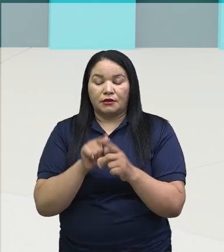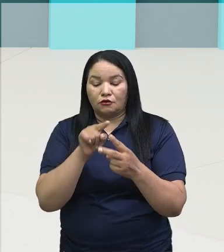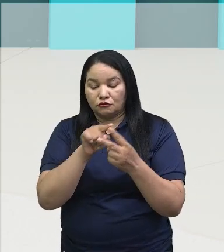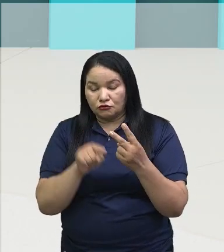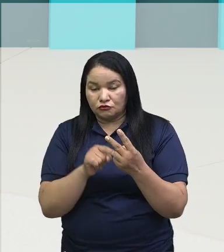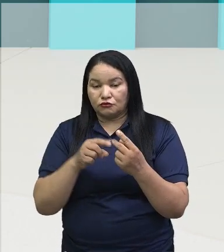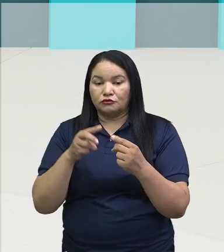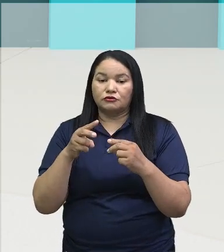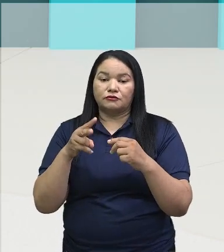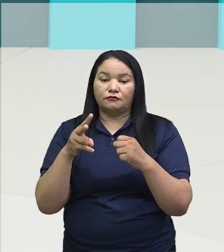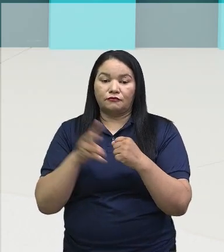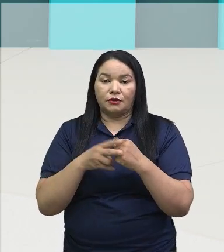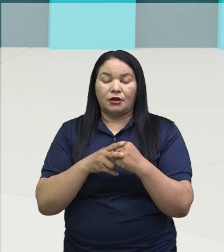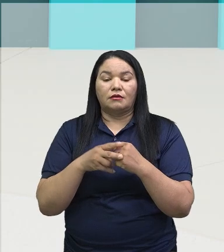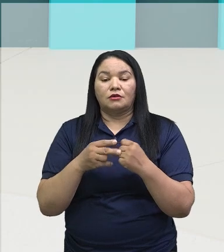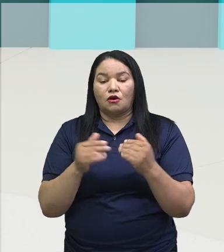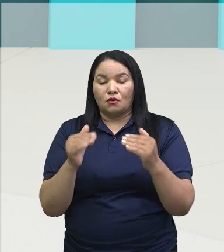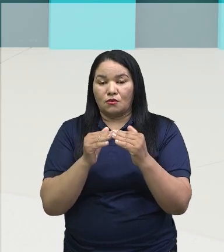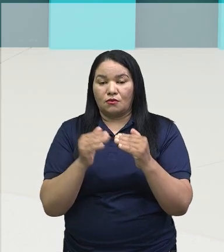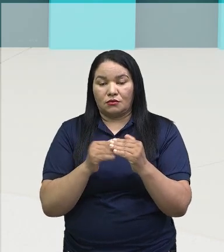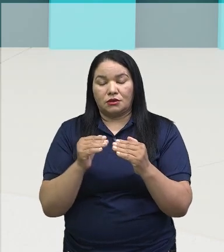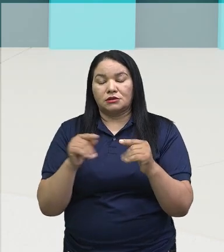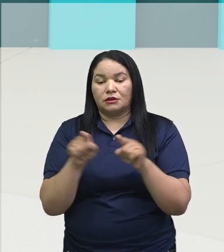a concordância deverá ficar no singular.